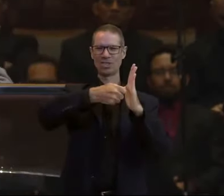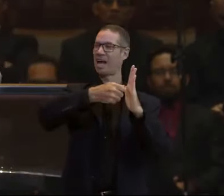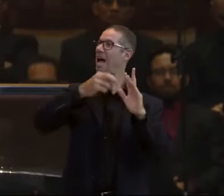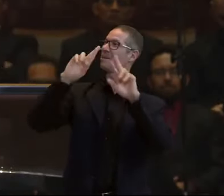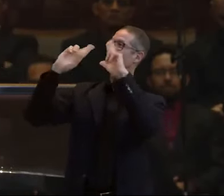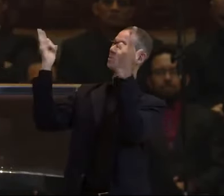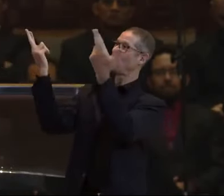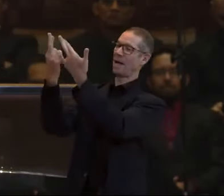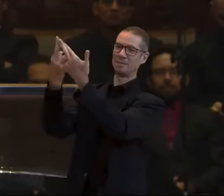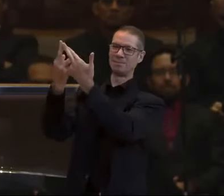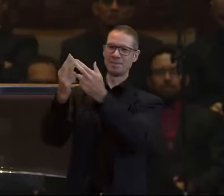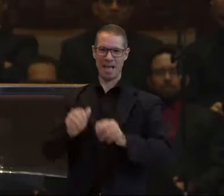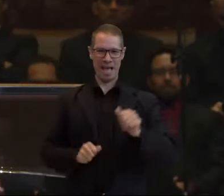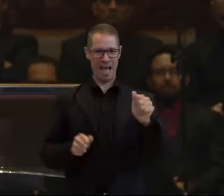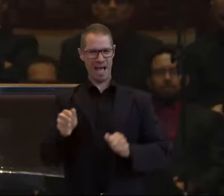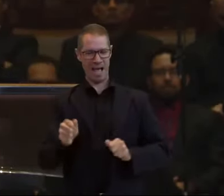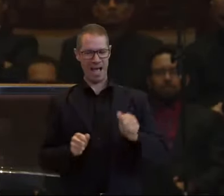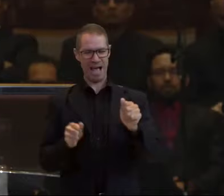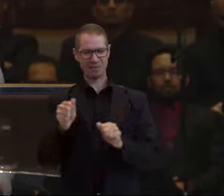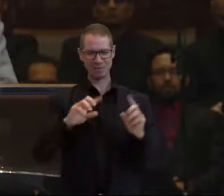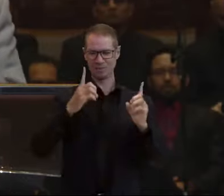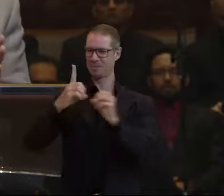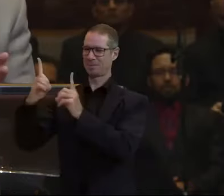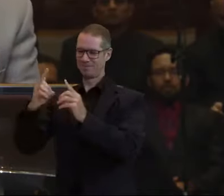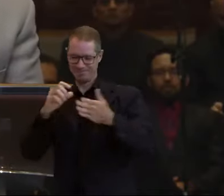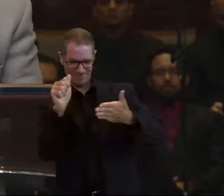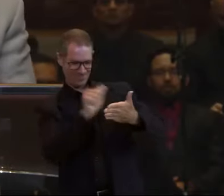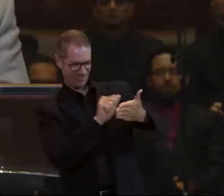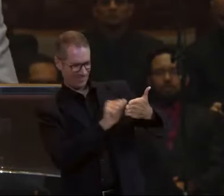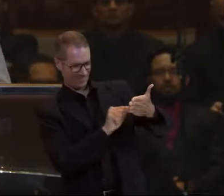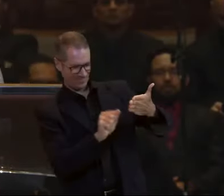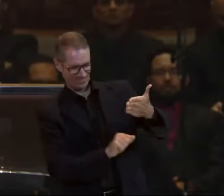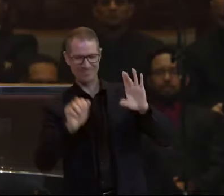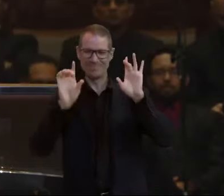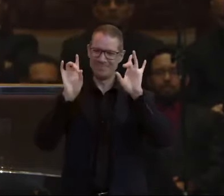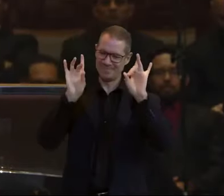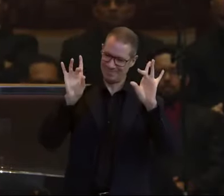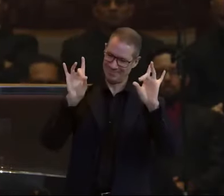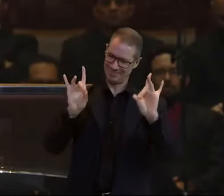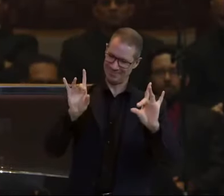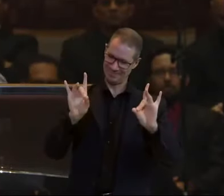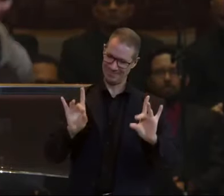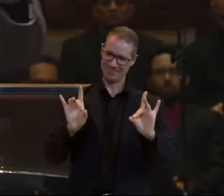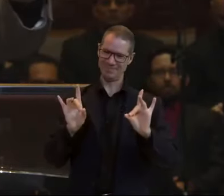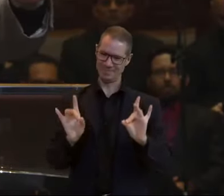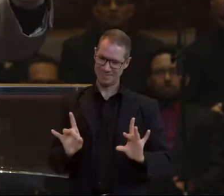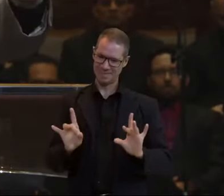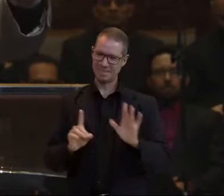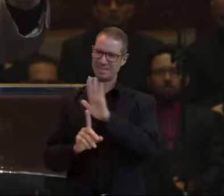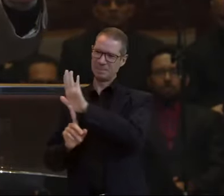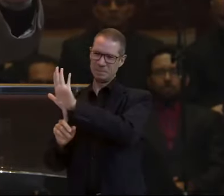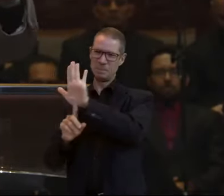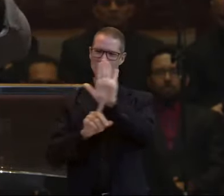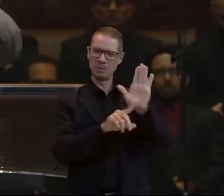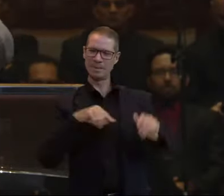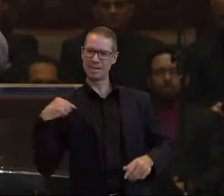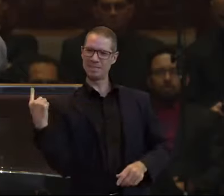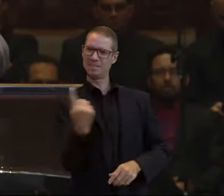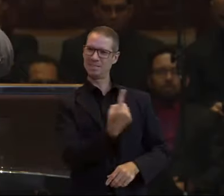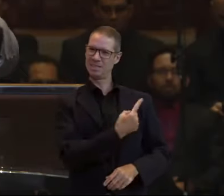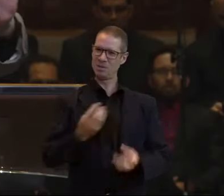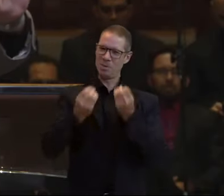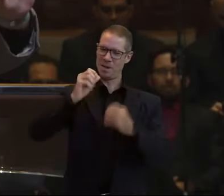é por isso que o livro de Atos dos Apóstolos foi escrito especialmente para mostrar para a gente como é